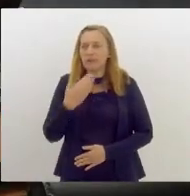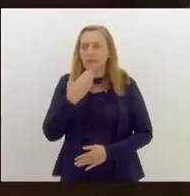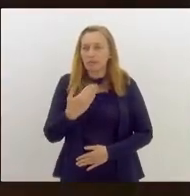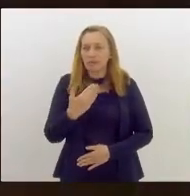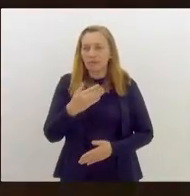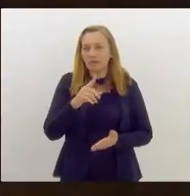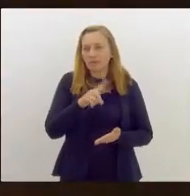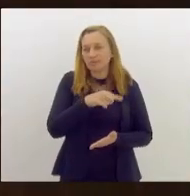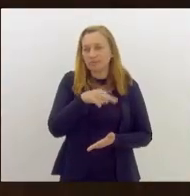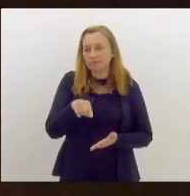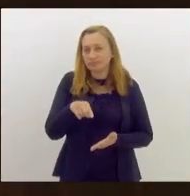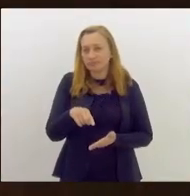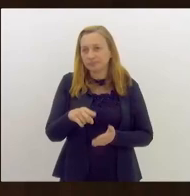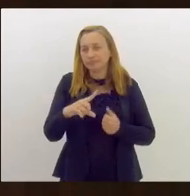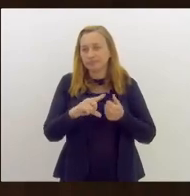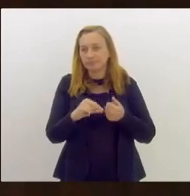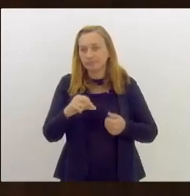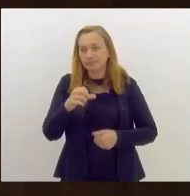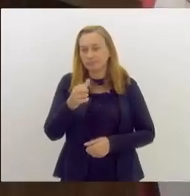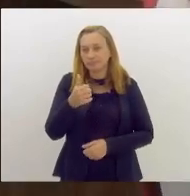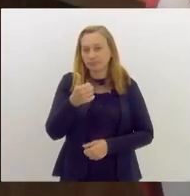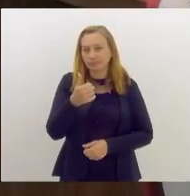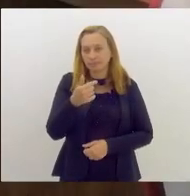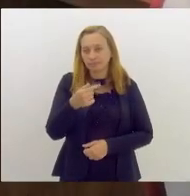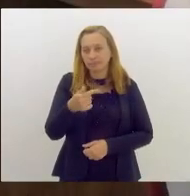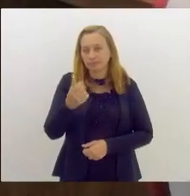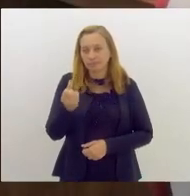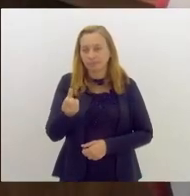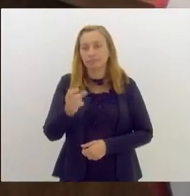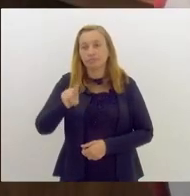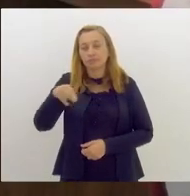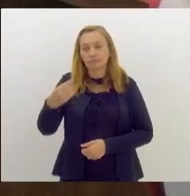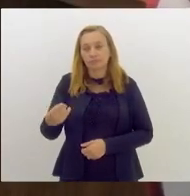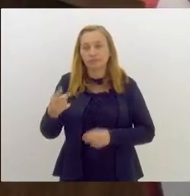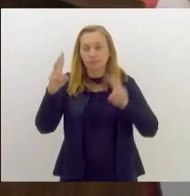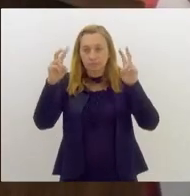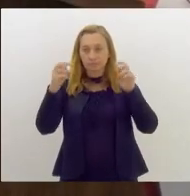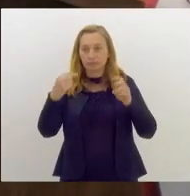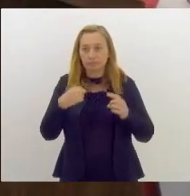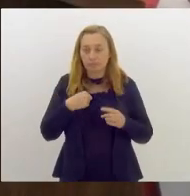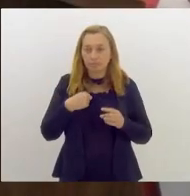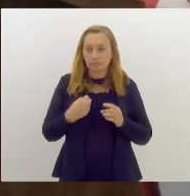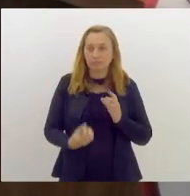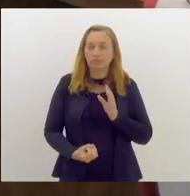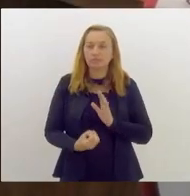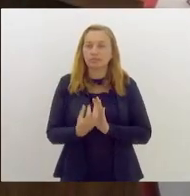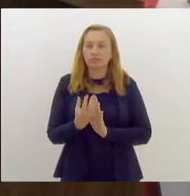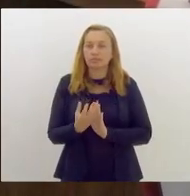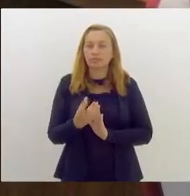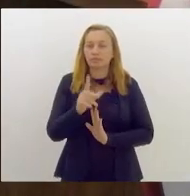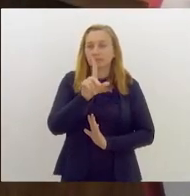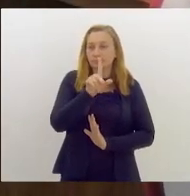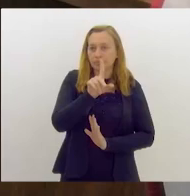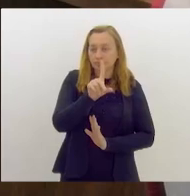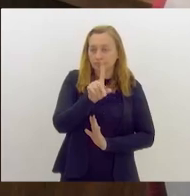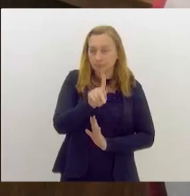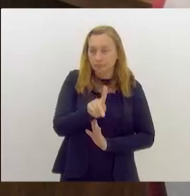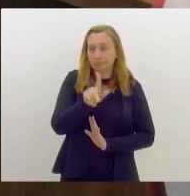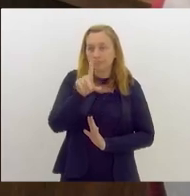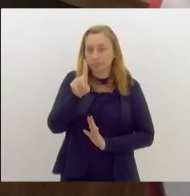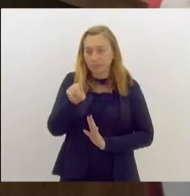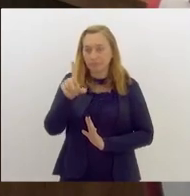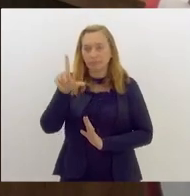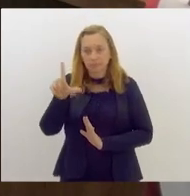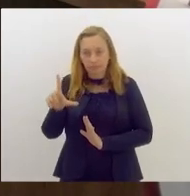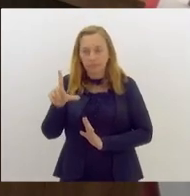a partir do momento do artigo 76 tem uma segunda questão eu sou coautor do pdl eu tô solicitando